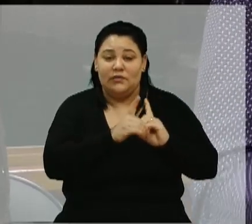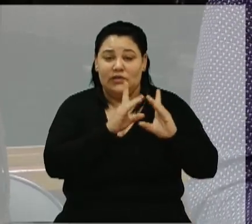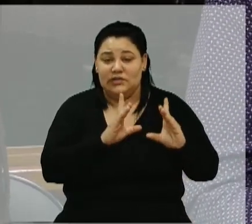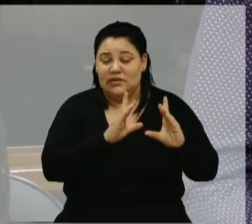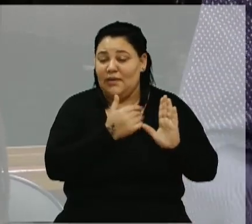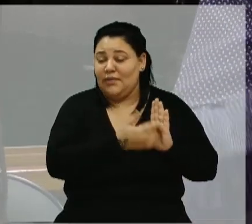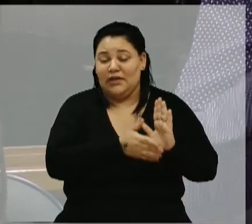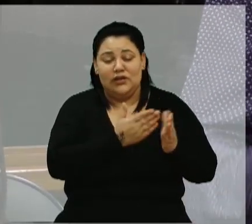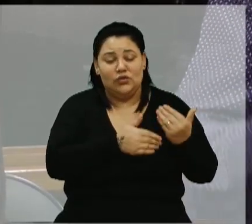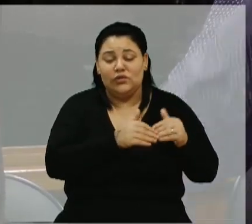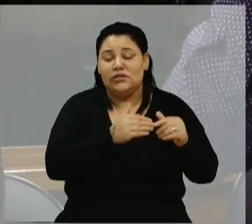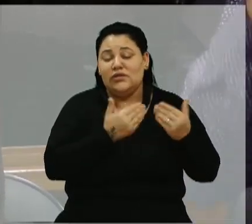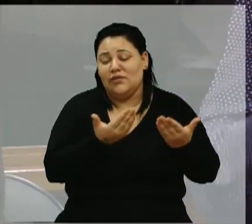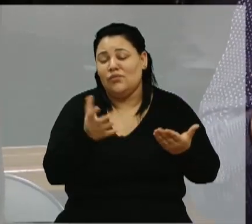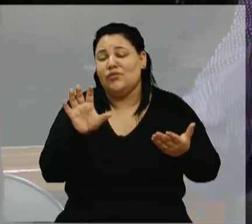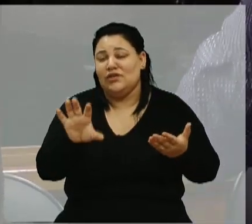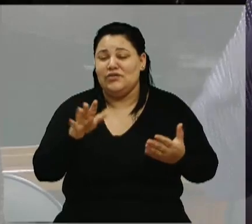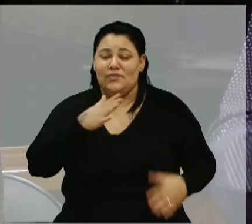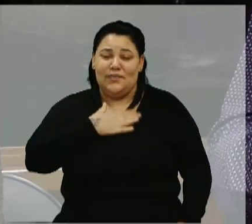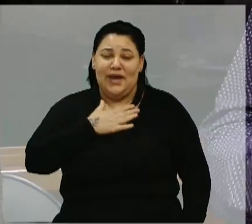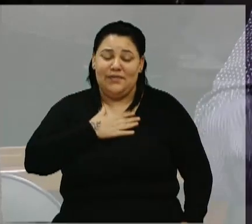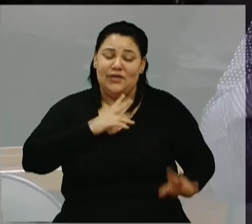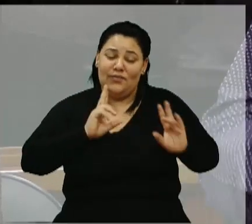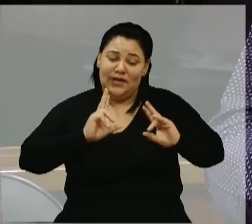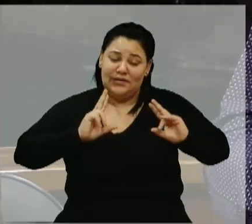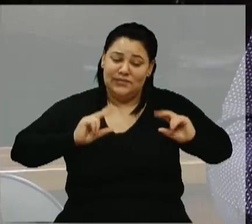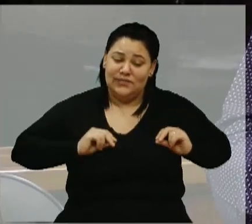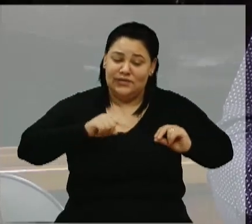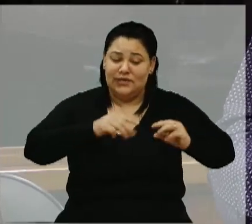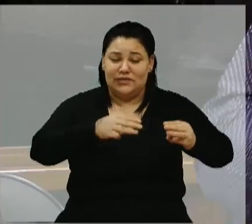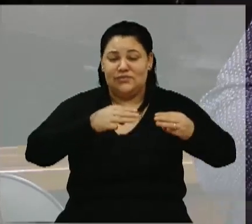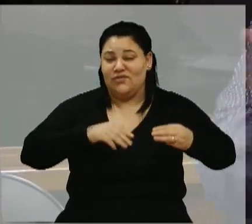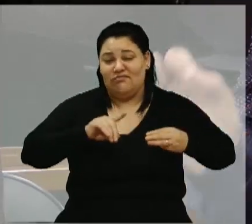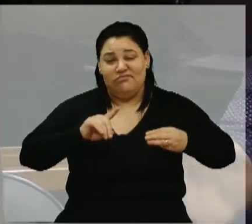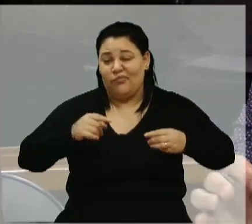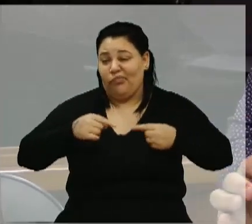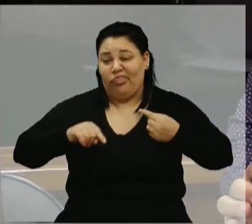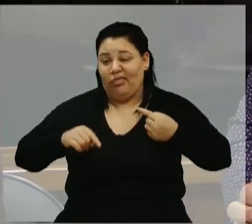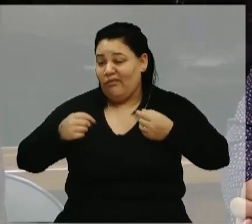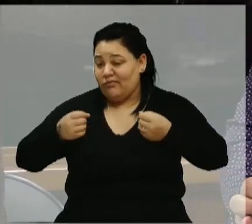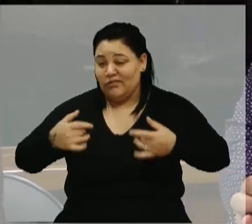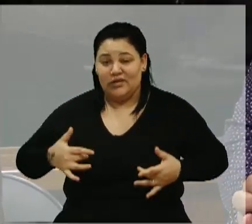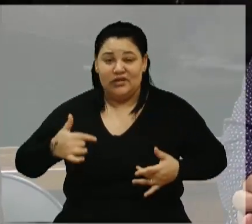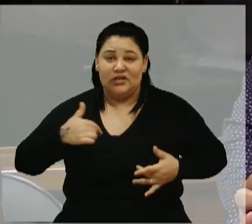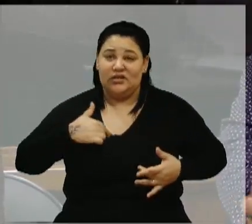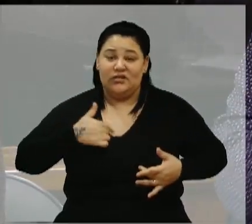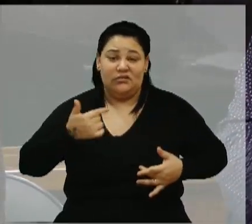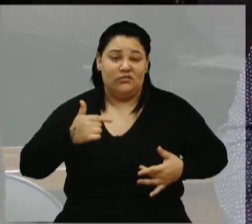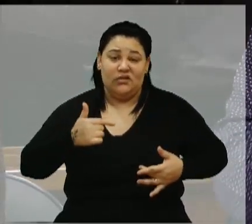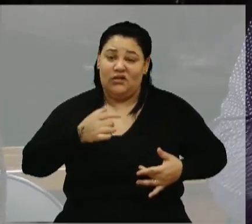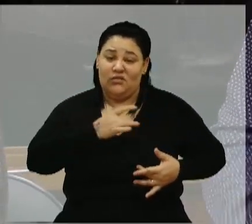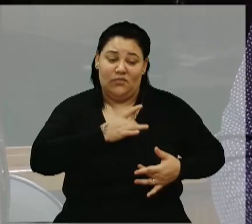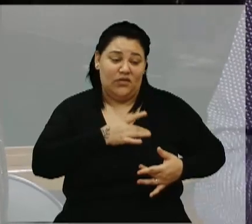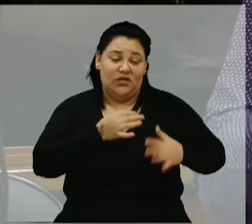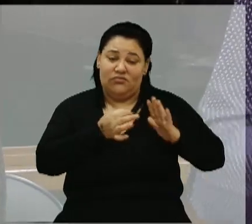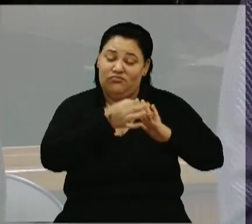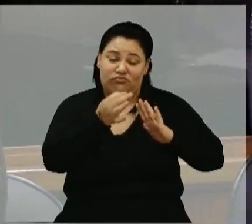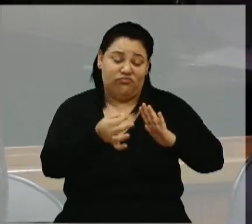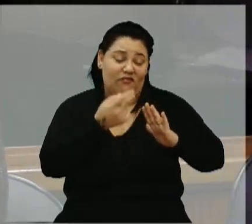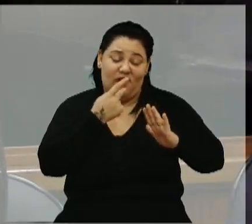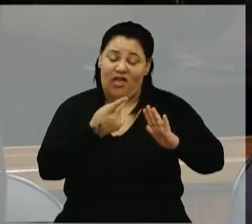desses motivos, para mim, o mérito dessa moção não se justifica, e como eu não tenho medo de assumir minhas posições aqui em lugar